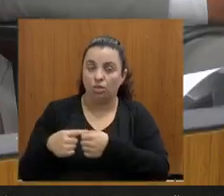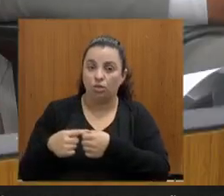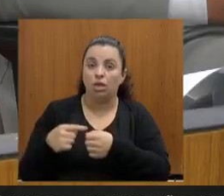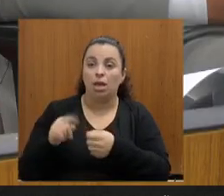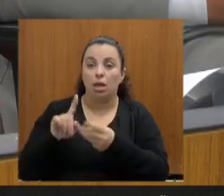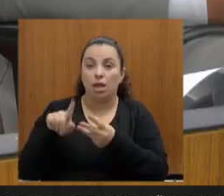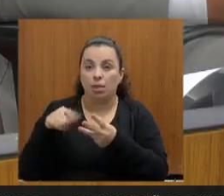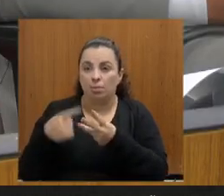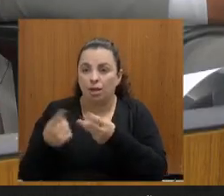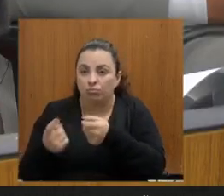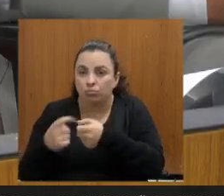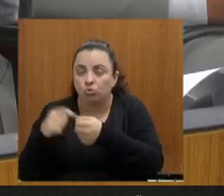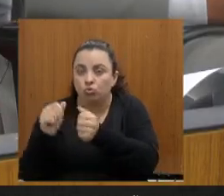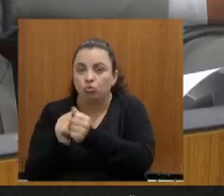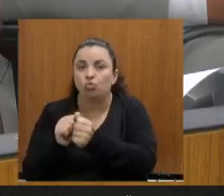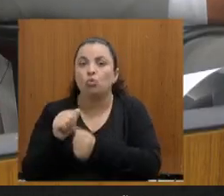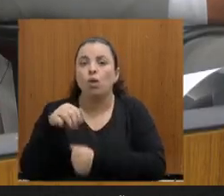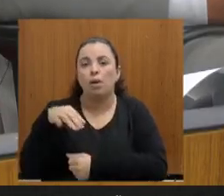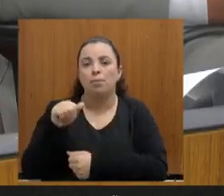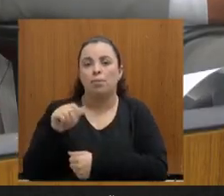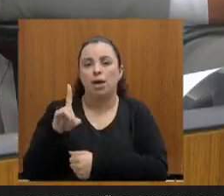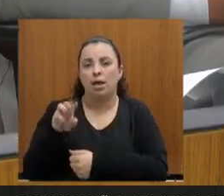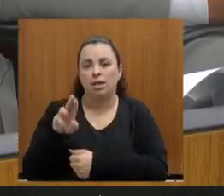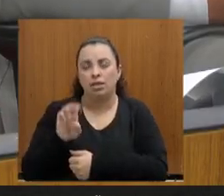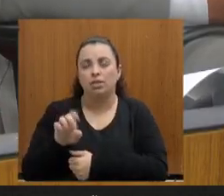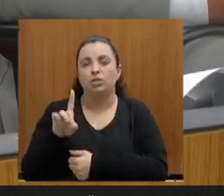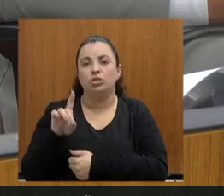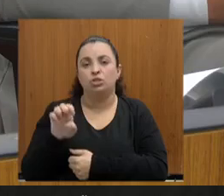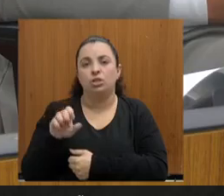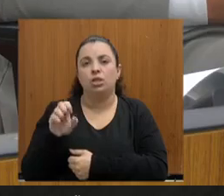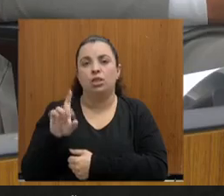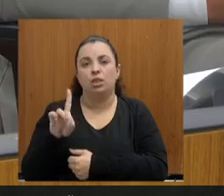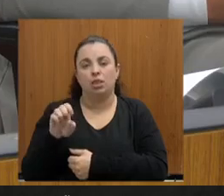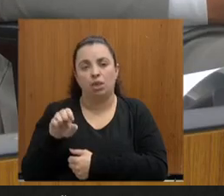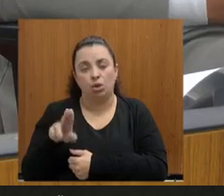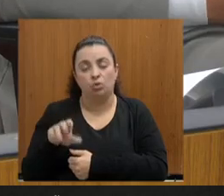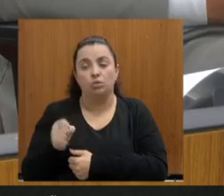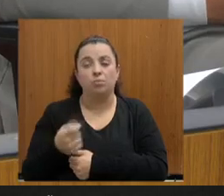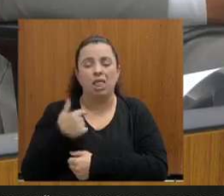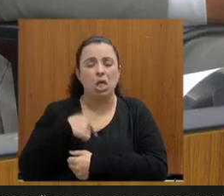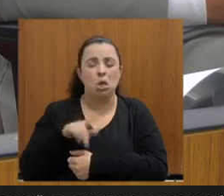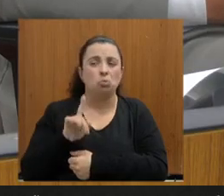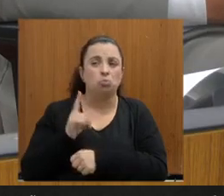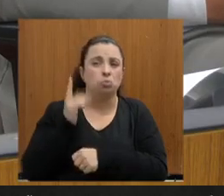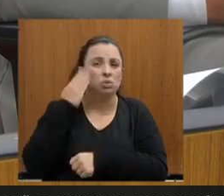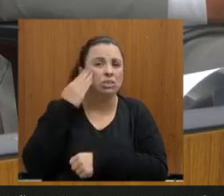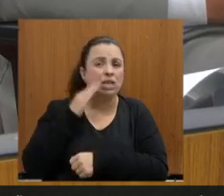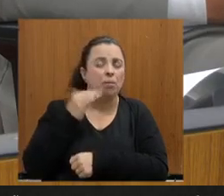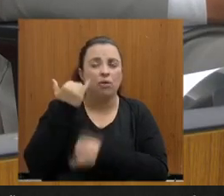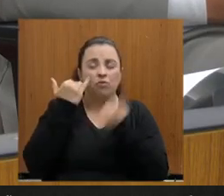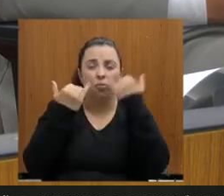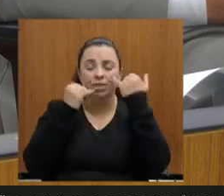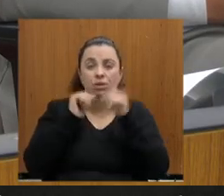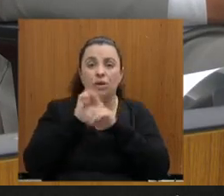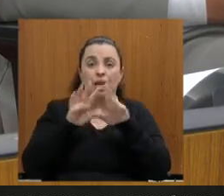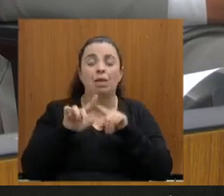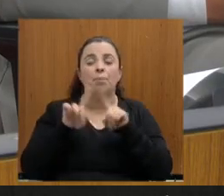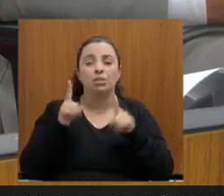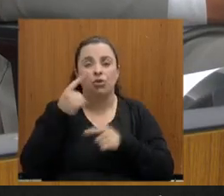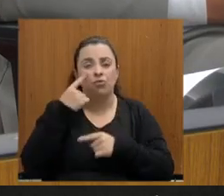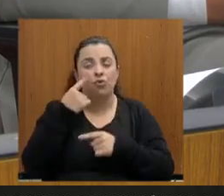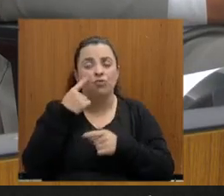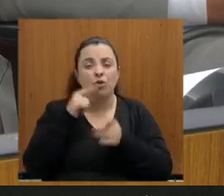não tenho de memória a gente tem isso no no site Mas vamos trabalhar no sentido de verificar a possibilidade dessa